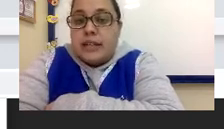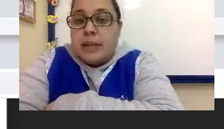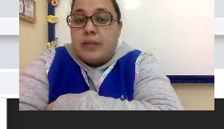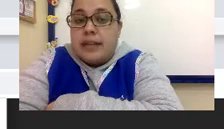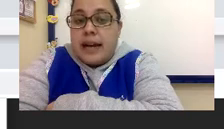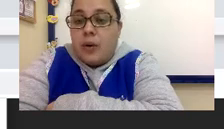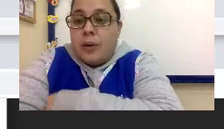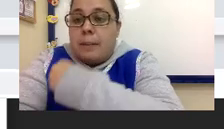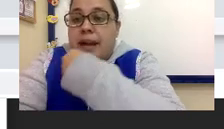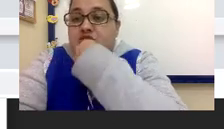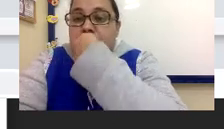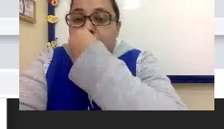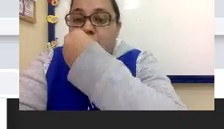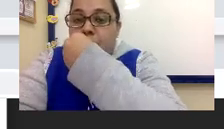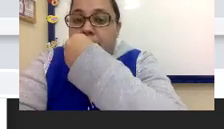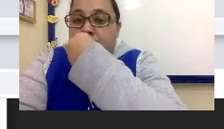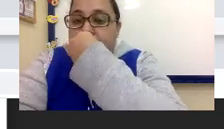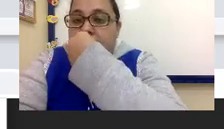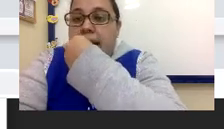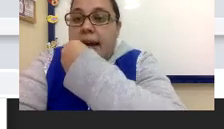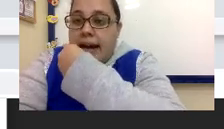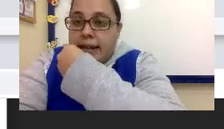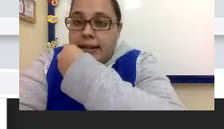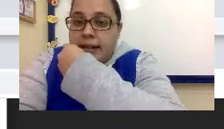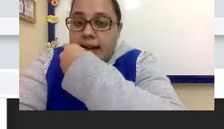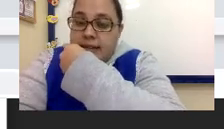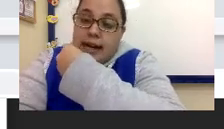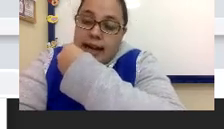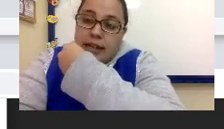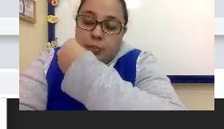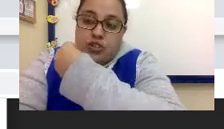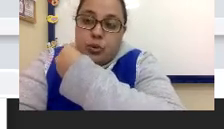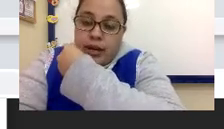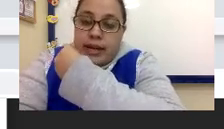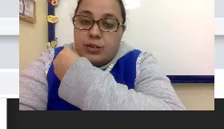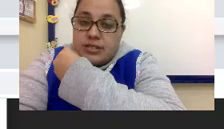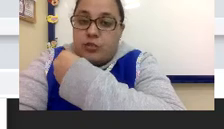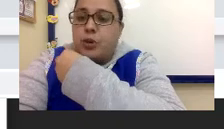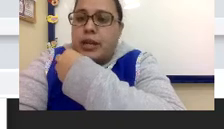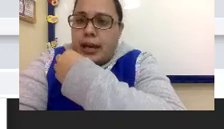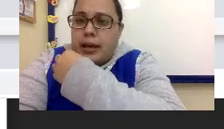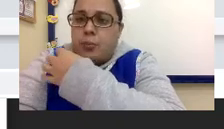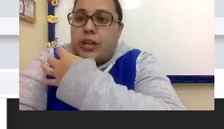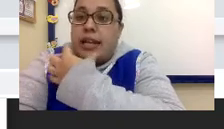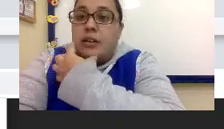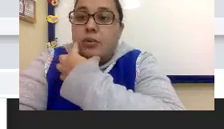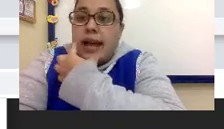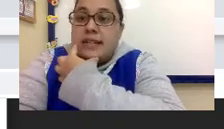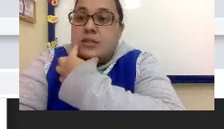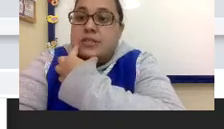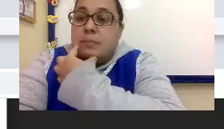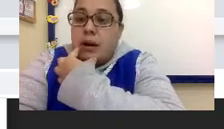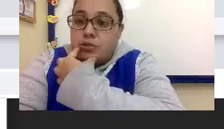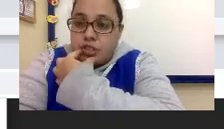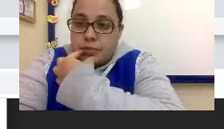no tratamento dental para diminuir a cárie que pode ocorrer aí nos dentes. Por quê? Porque ele